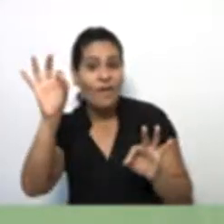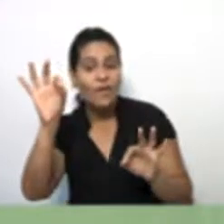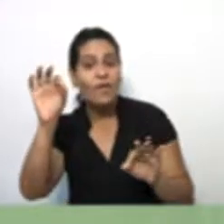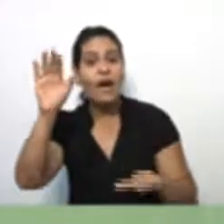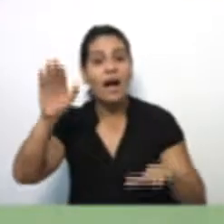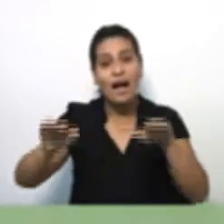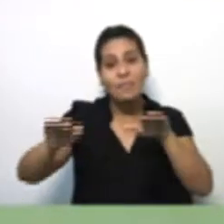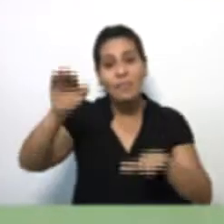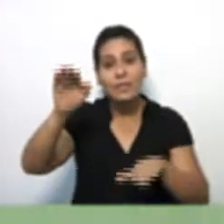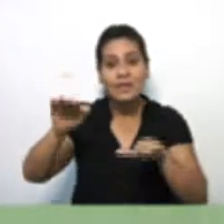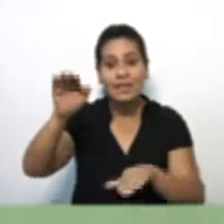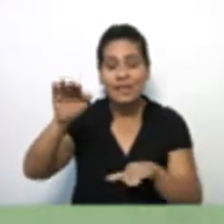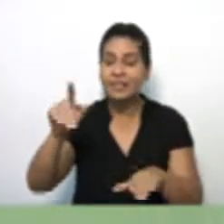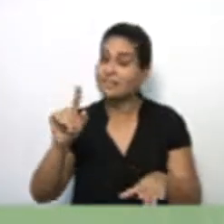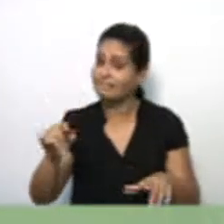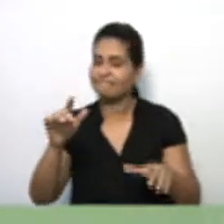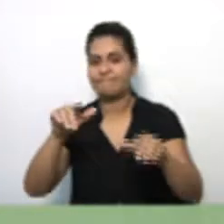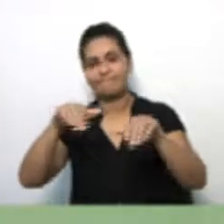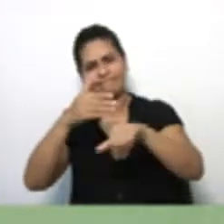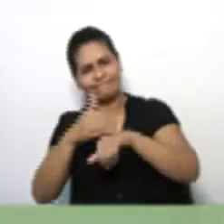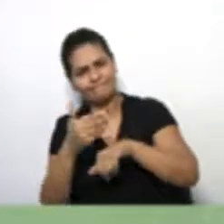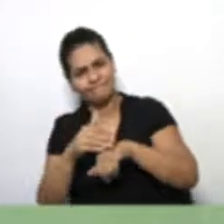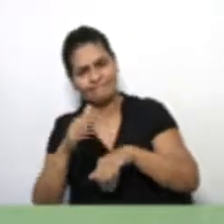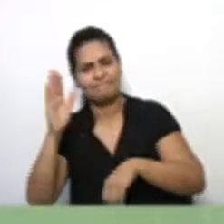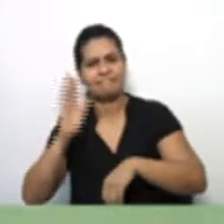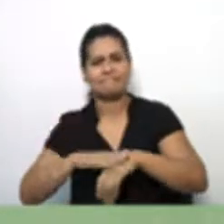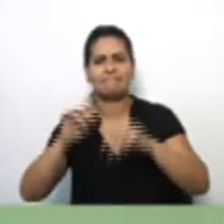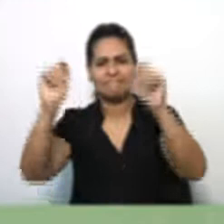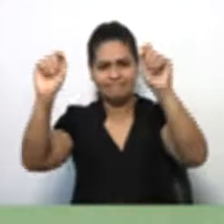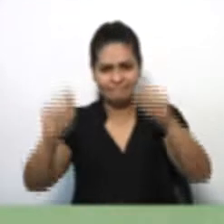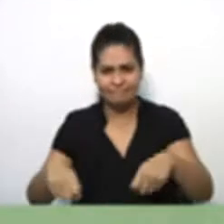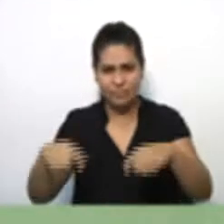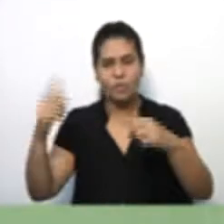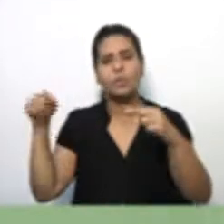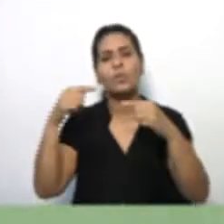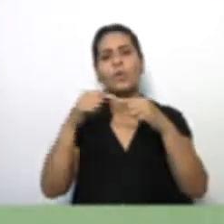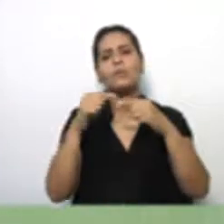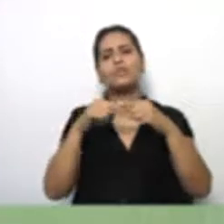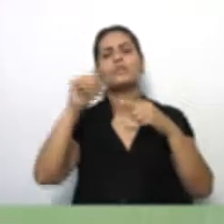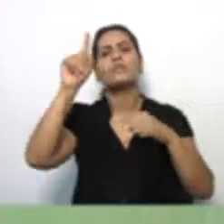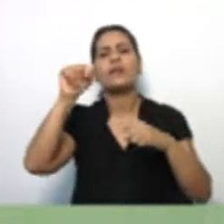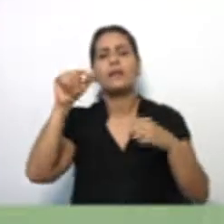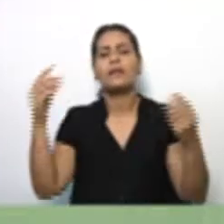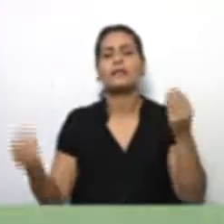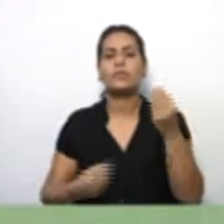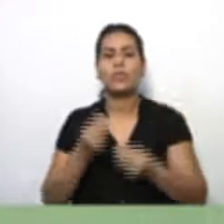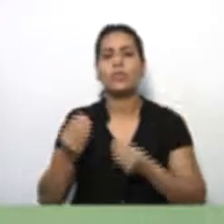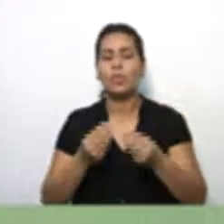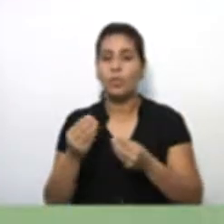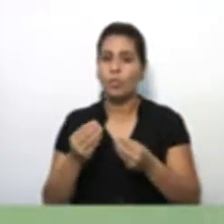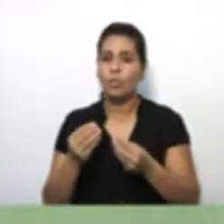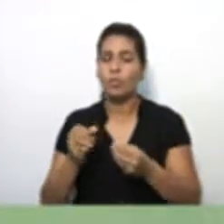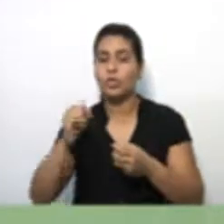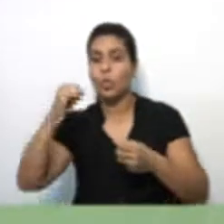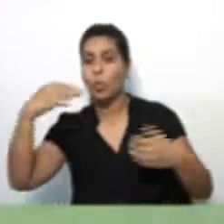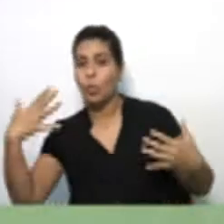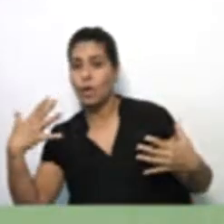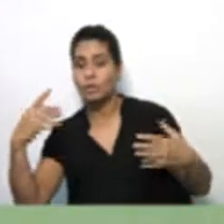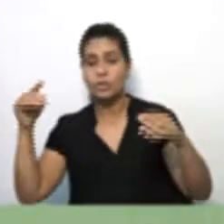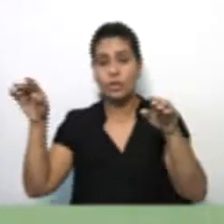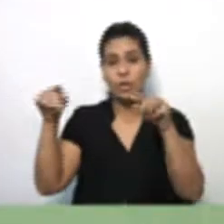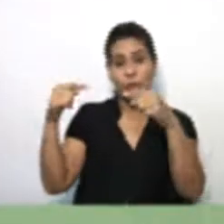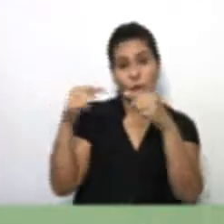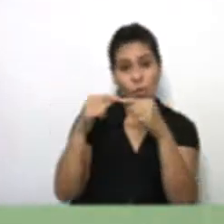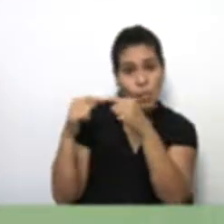Em desenvolver as atividades de forma mais que suficiente. Os objetivos são estabelecidos o quê? Em termos quantitativos e